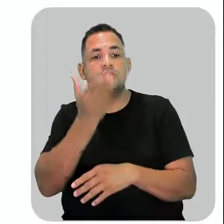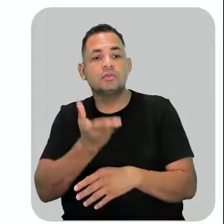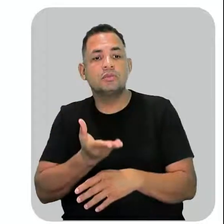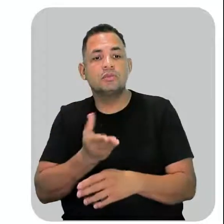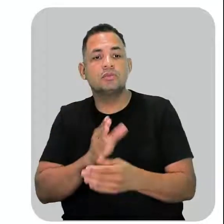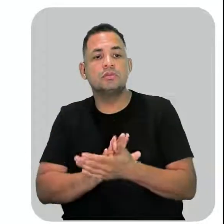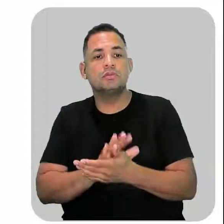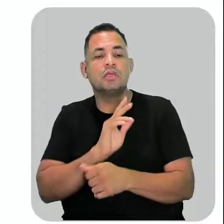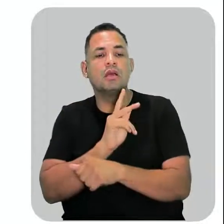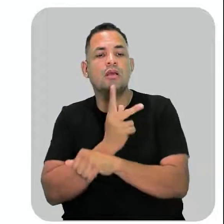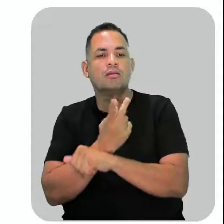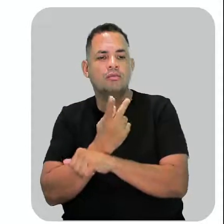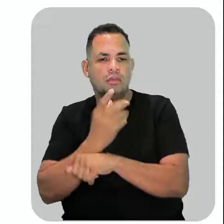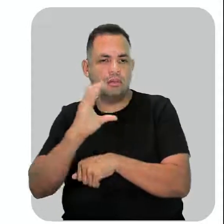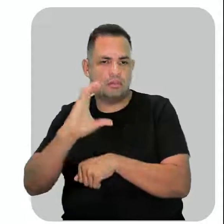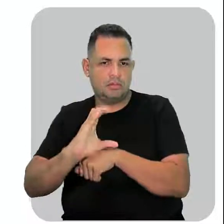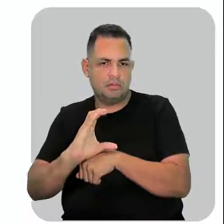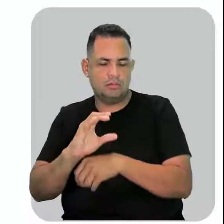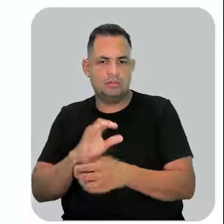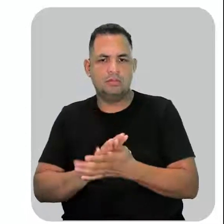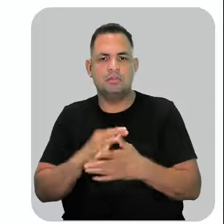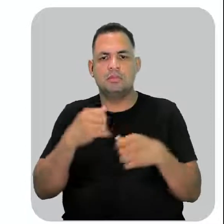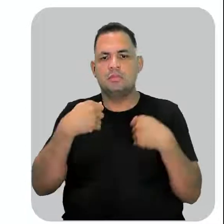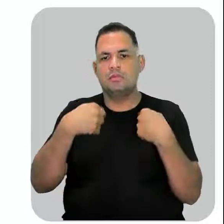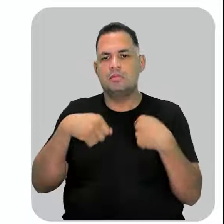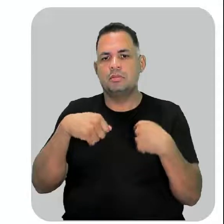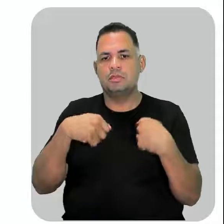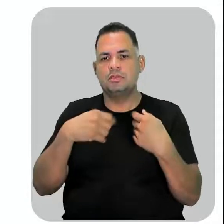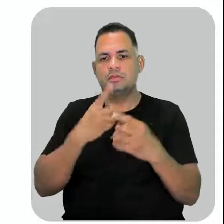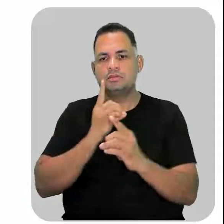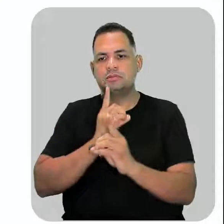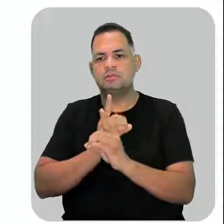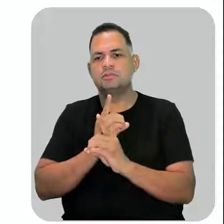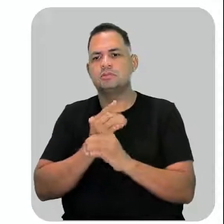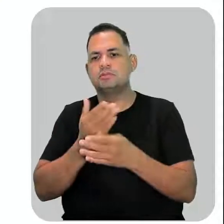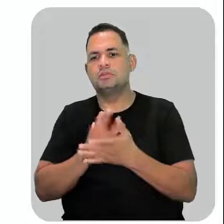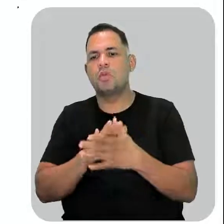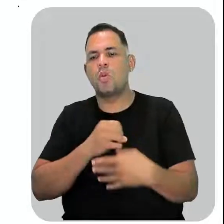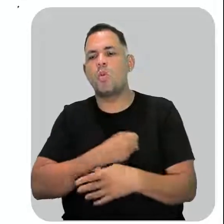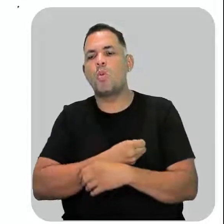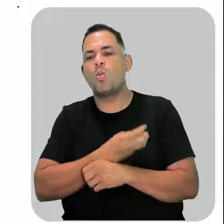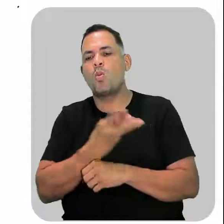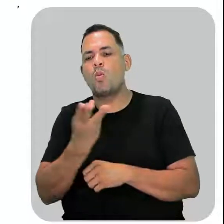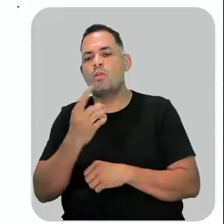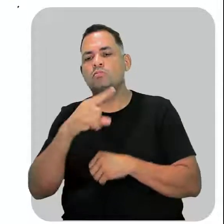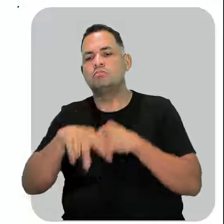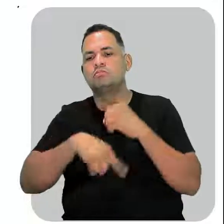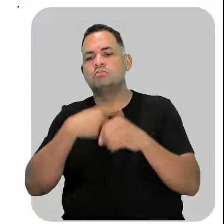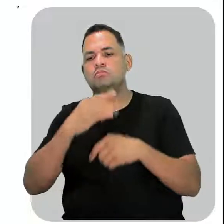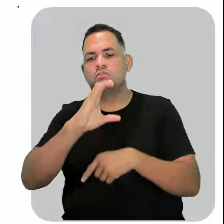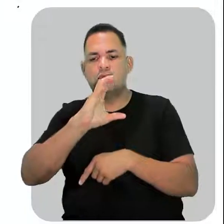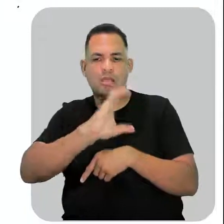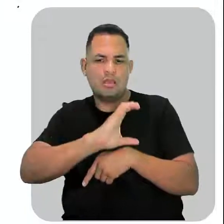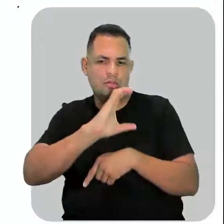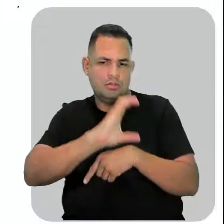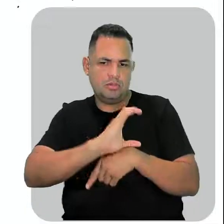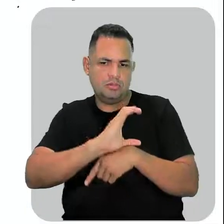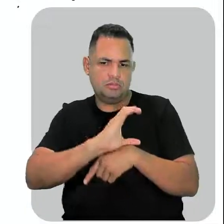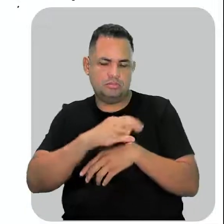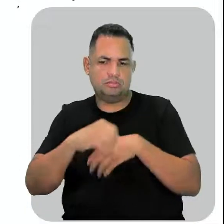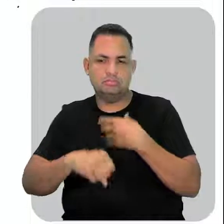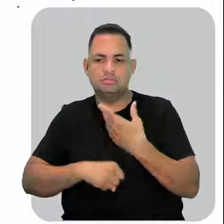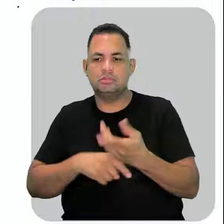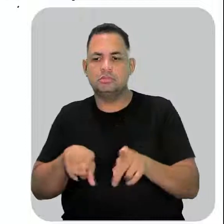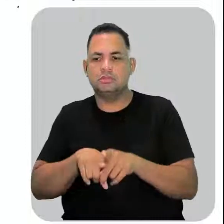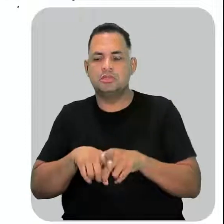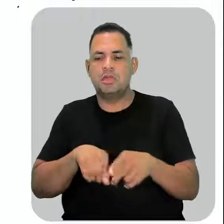um hidrocarboneto? Eu preciso determinar quantos átomos de carbono tem e